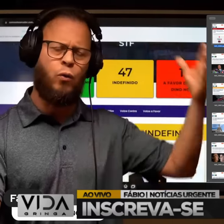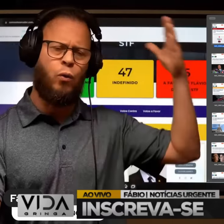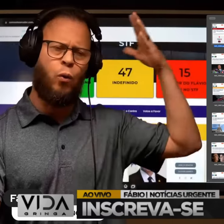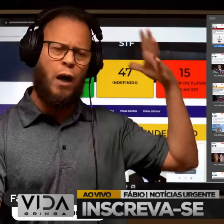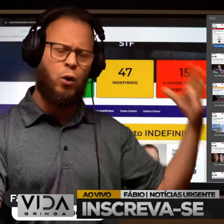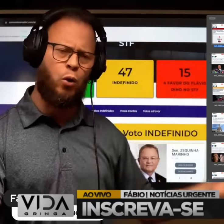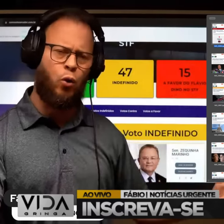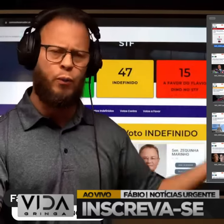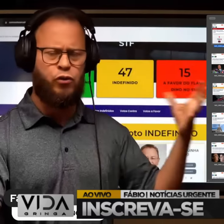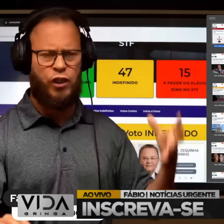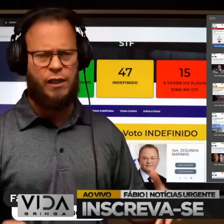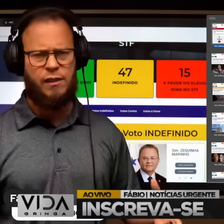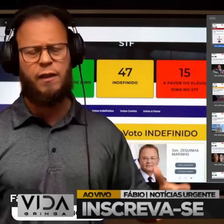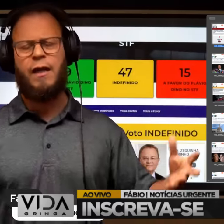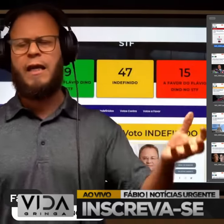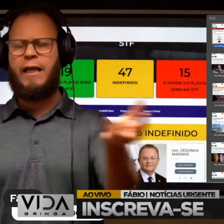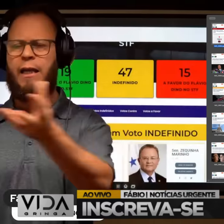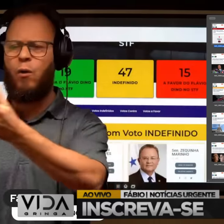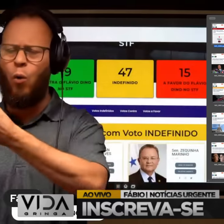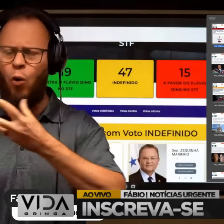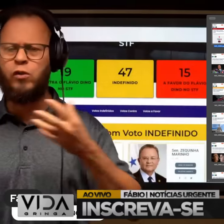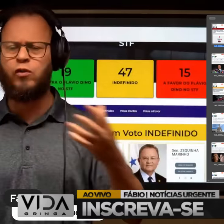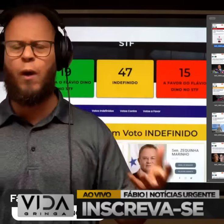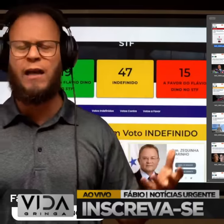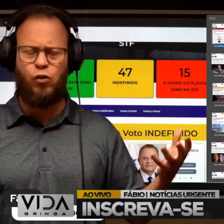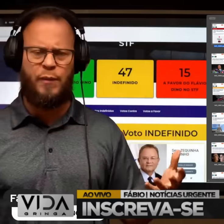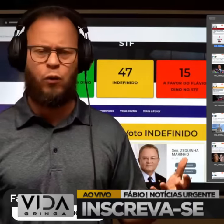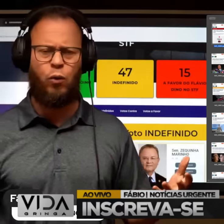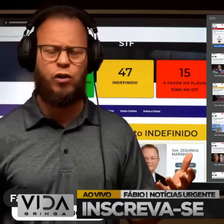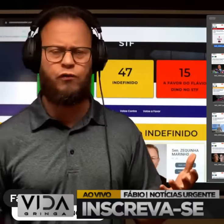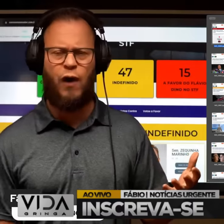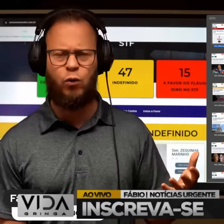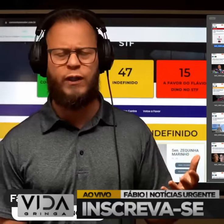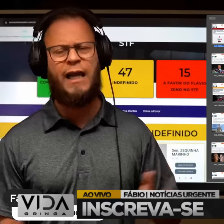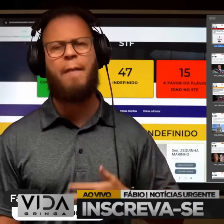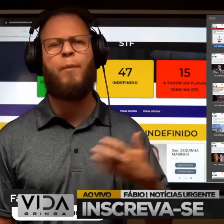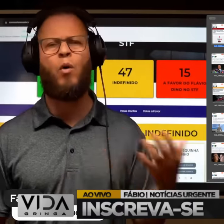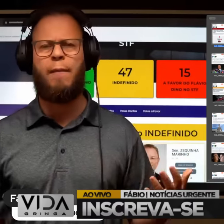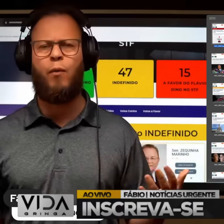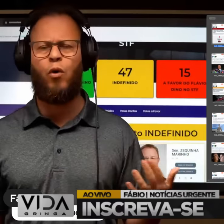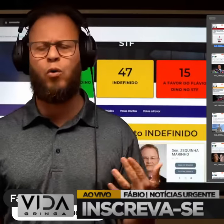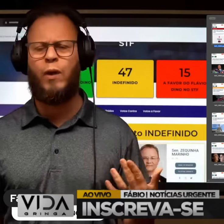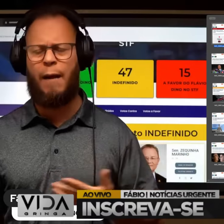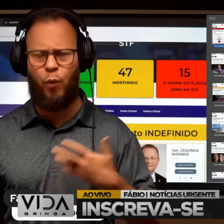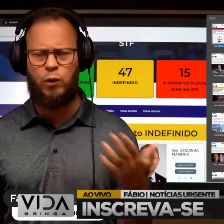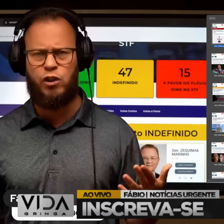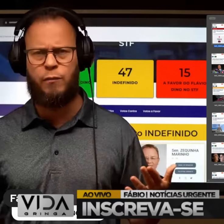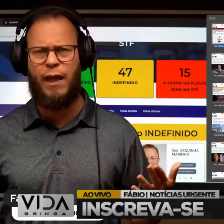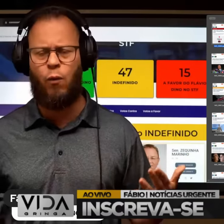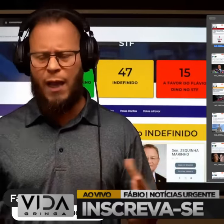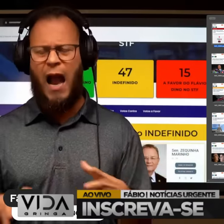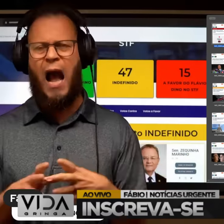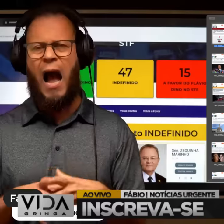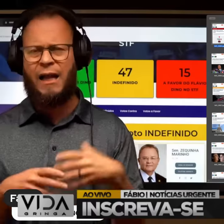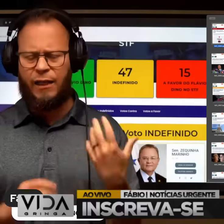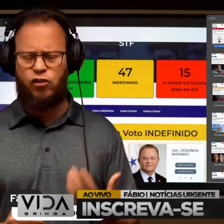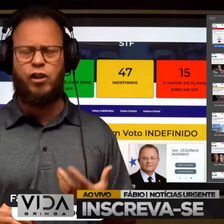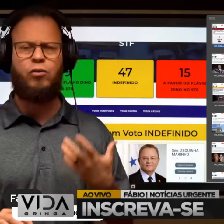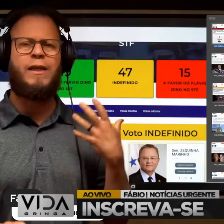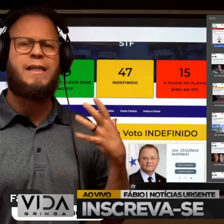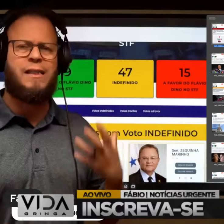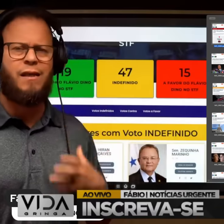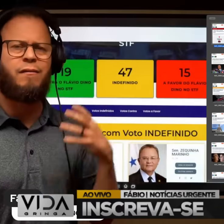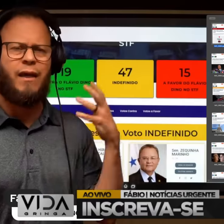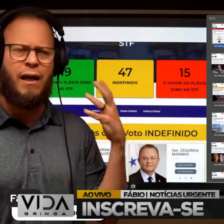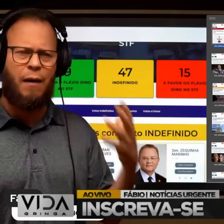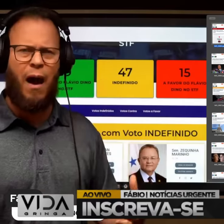Quando a Globo disse que a Suprema Corte falou que acabou o namoro, acabou a lua de mel, acredito